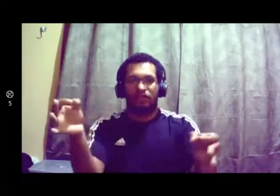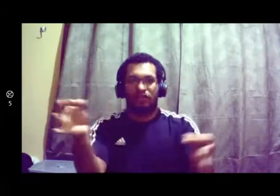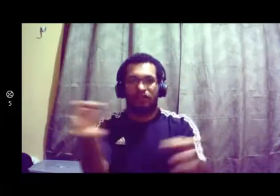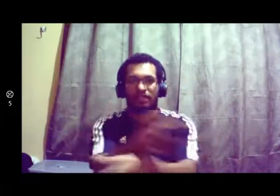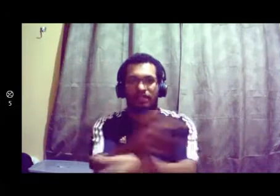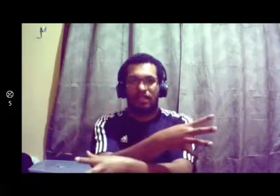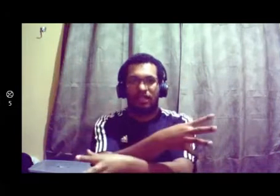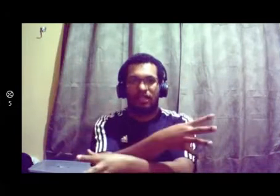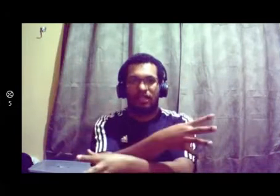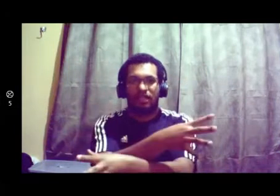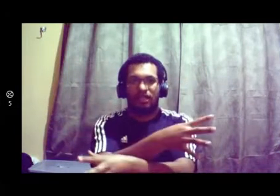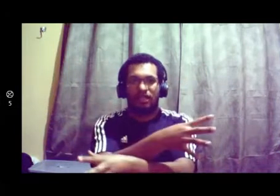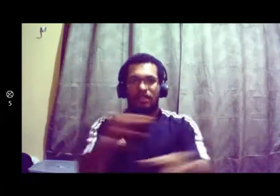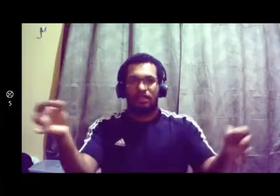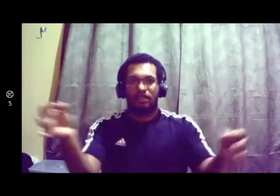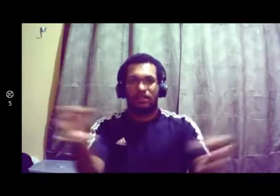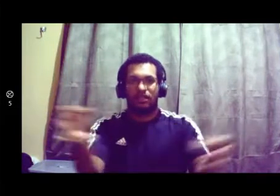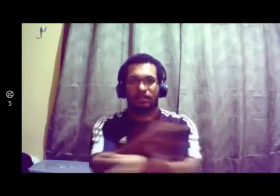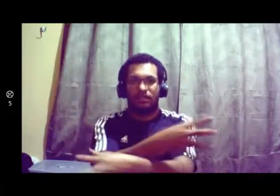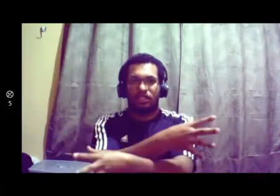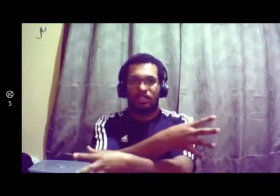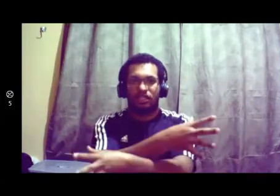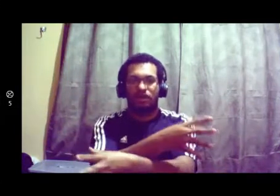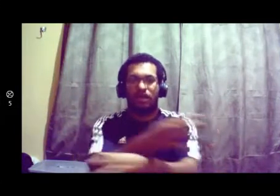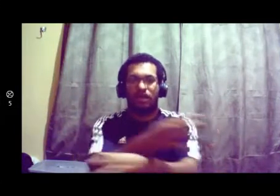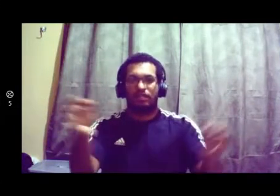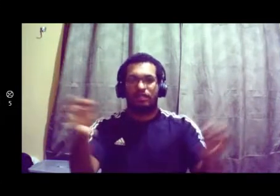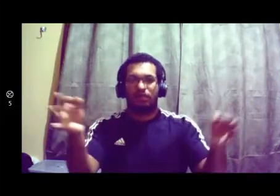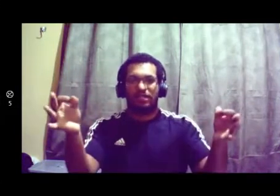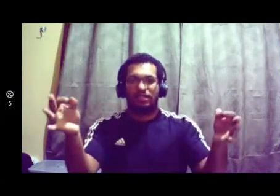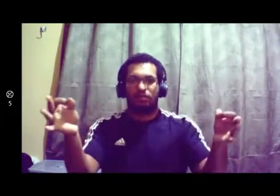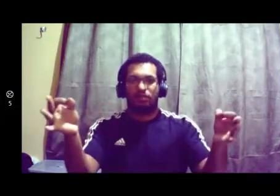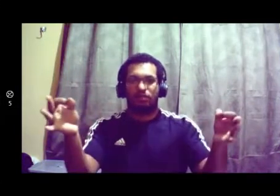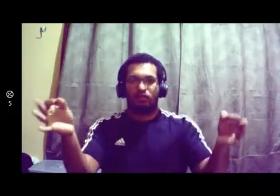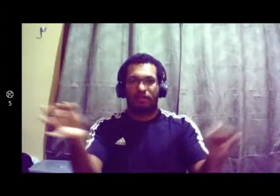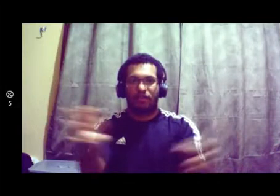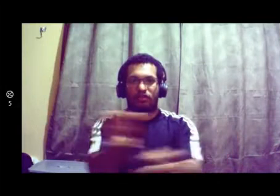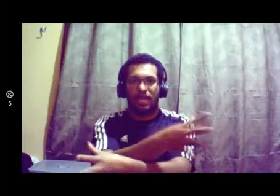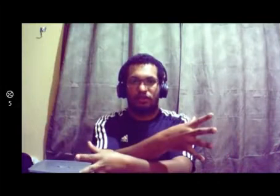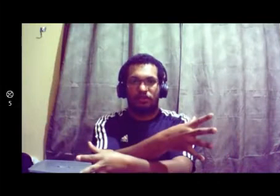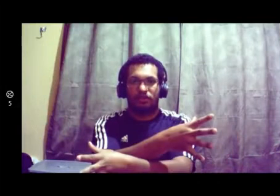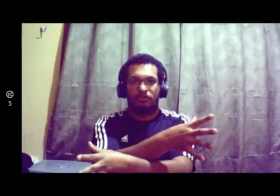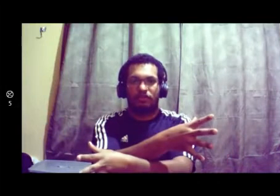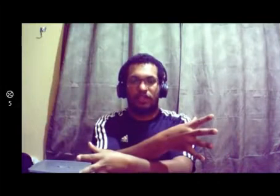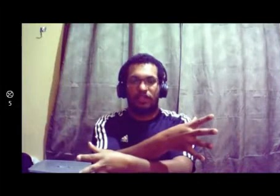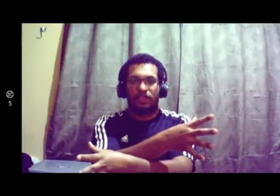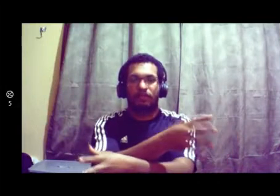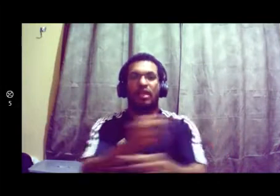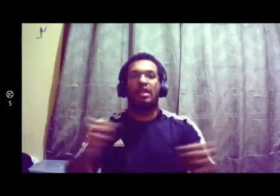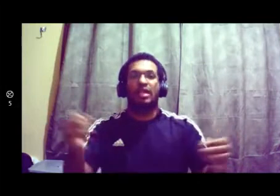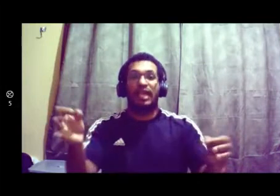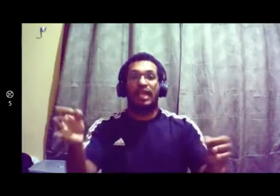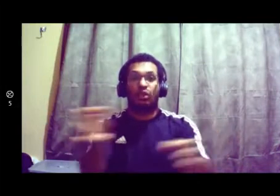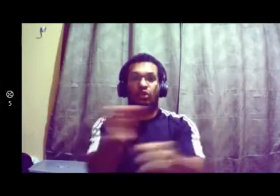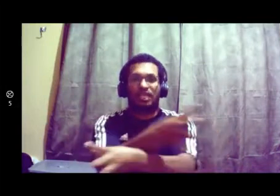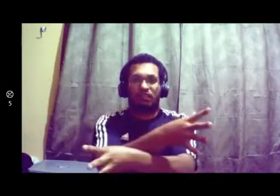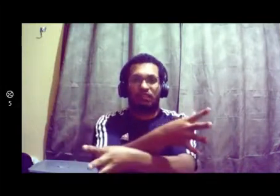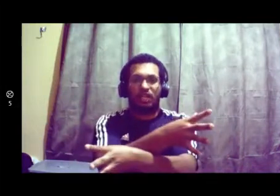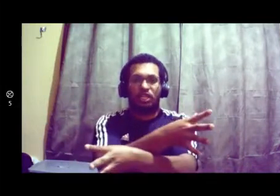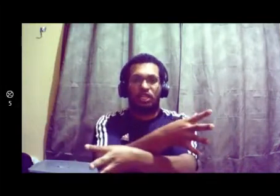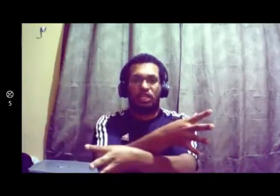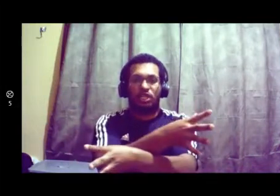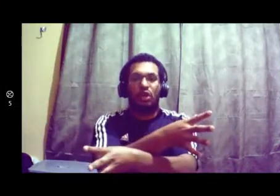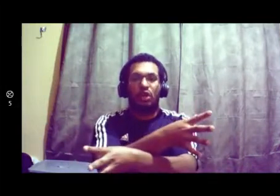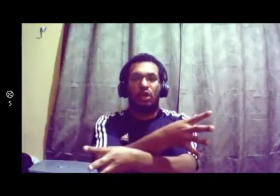que aí você faz assim, de lado. Com as palmas das mãos voltadas para os lados. Fim. E aí cruza aqui